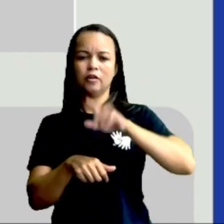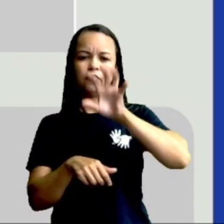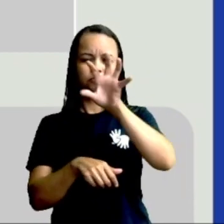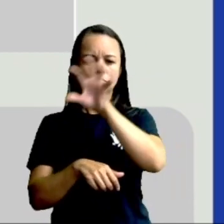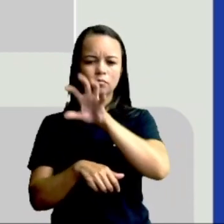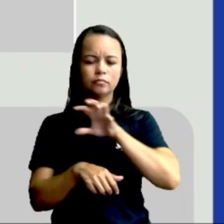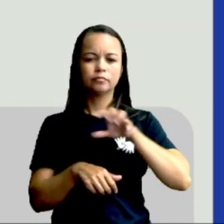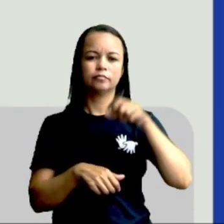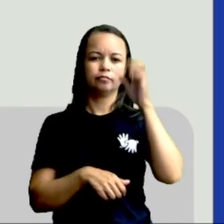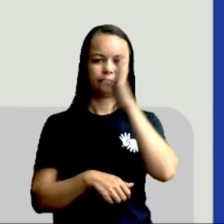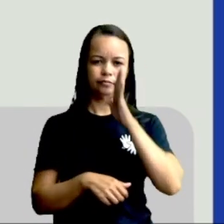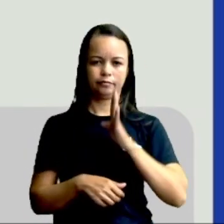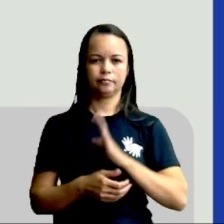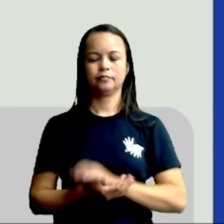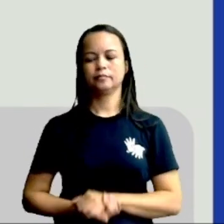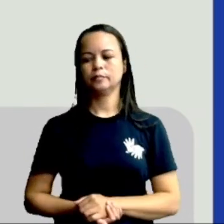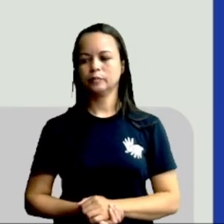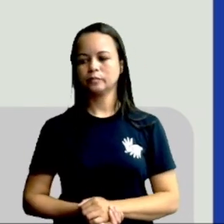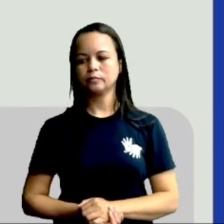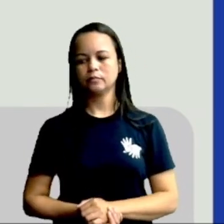territórios brasileiros.